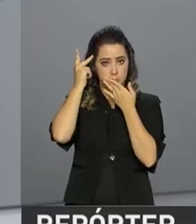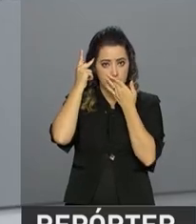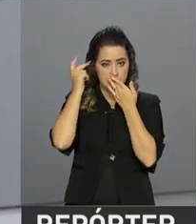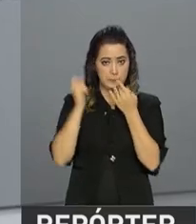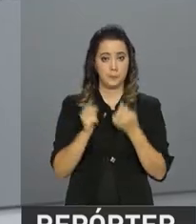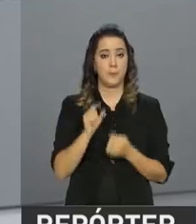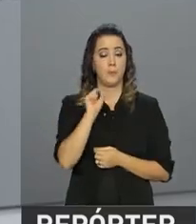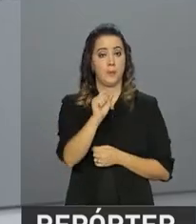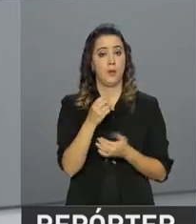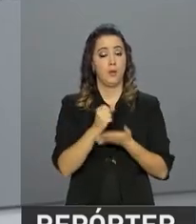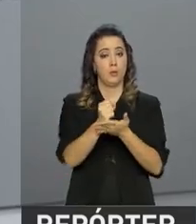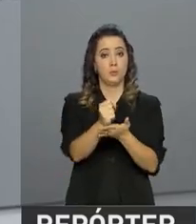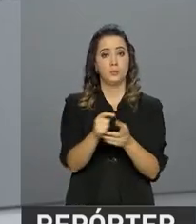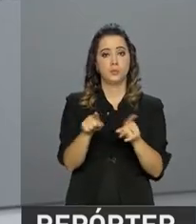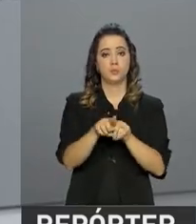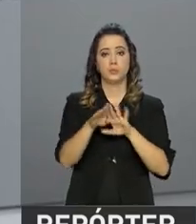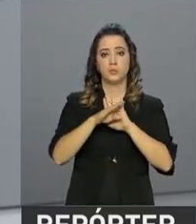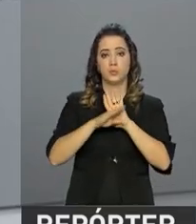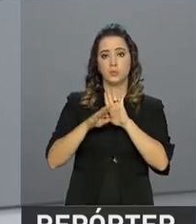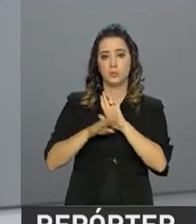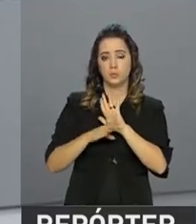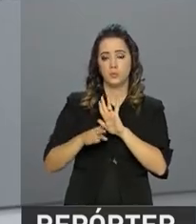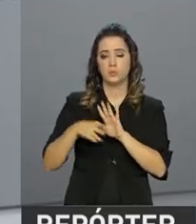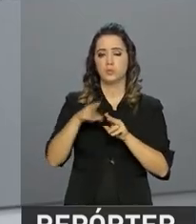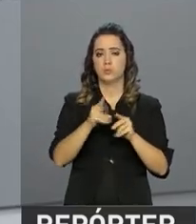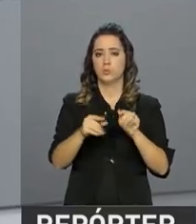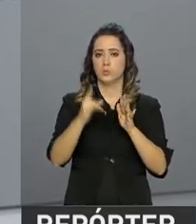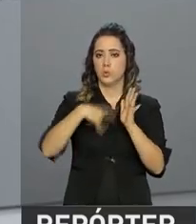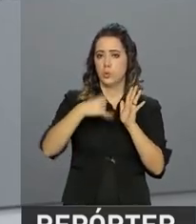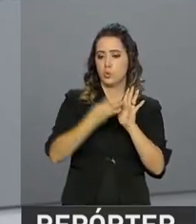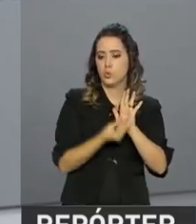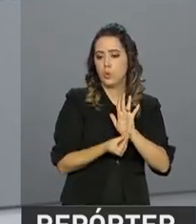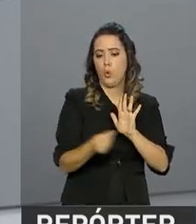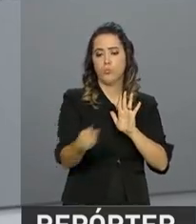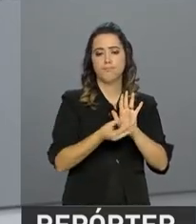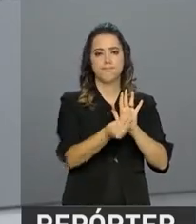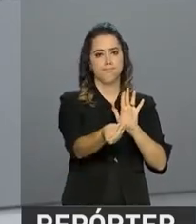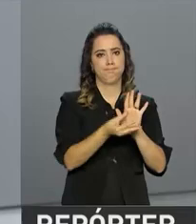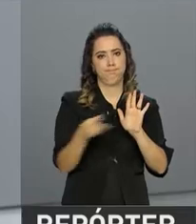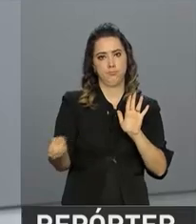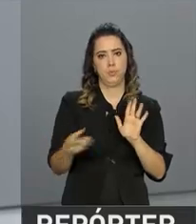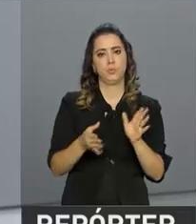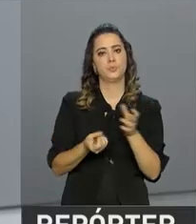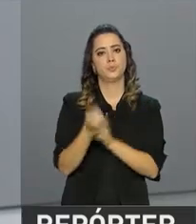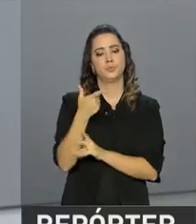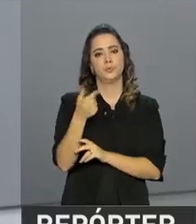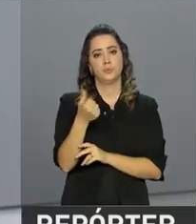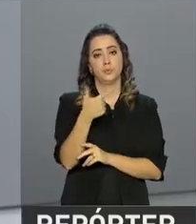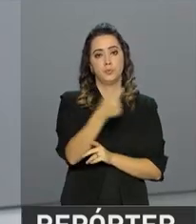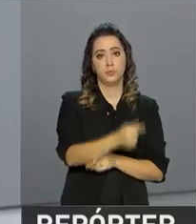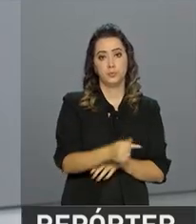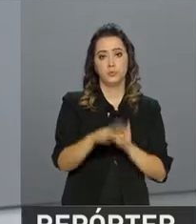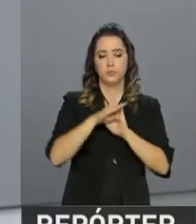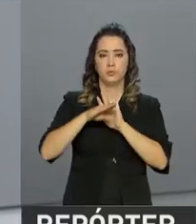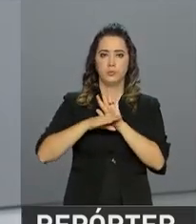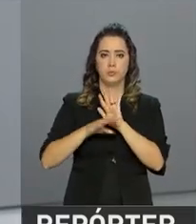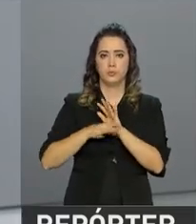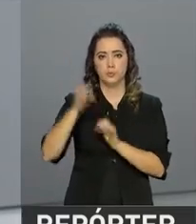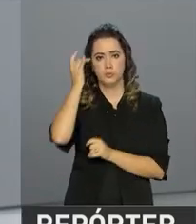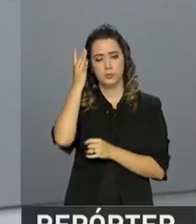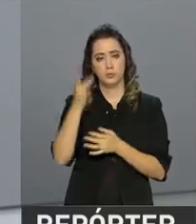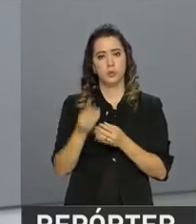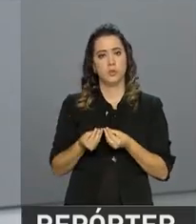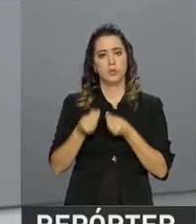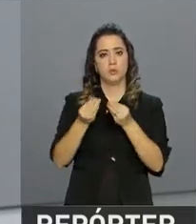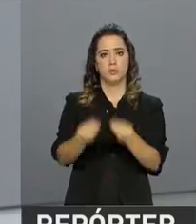paulo a entrega faz parte do programa nacional de regularização fundiária criado em 2017 o programa facilita a